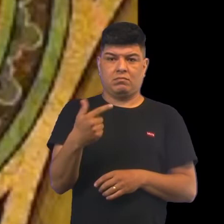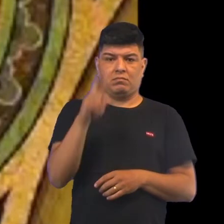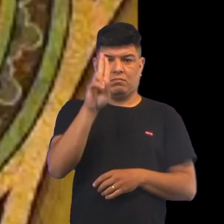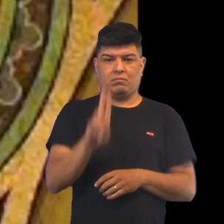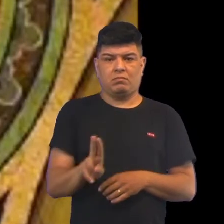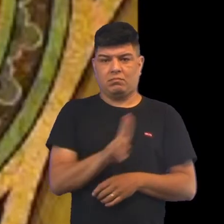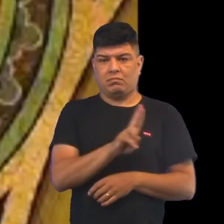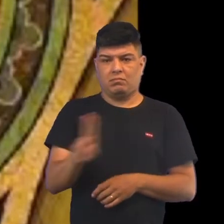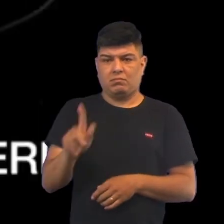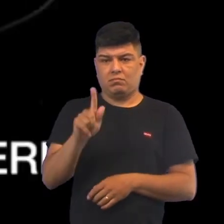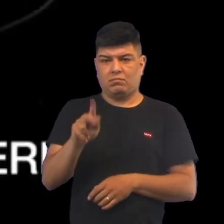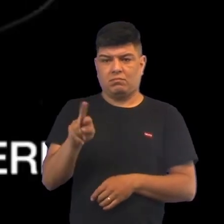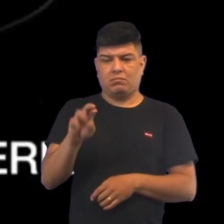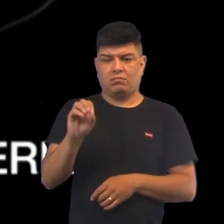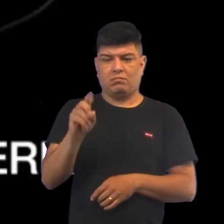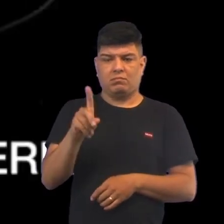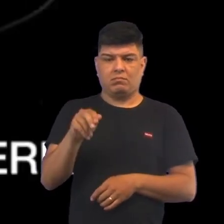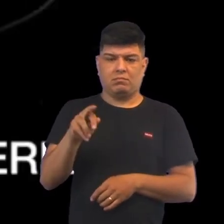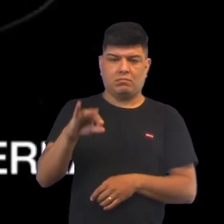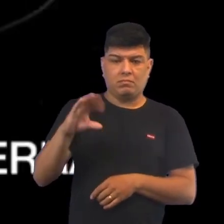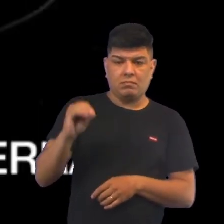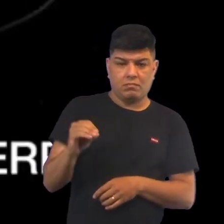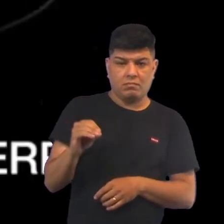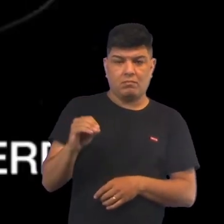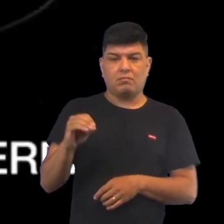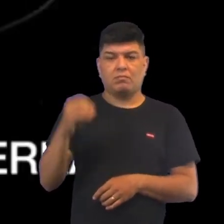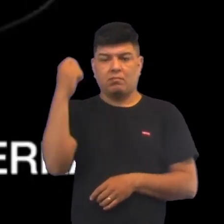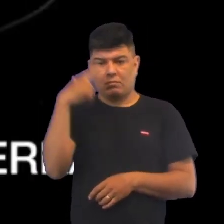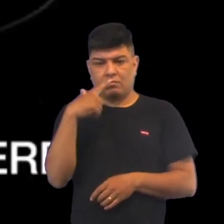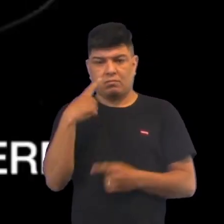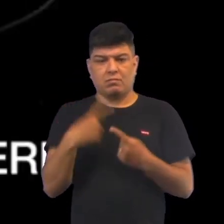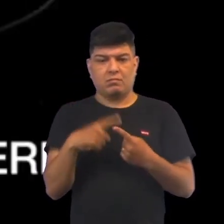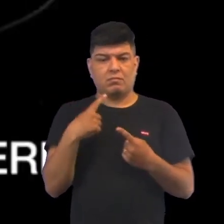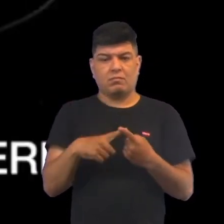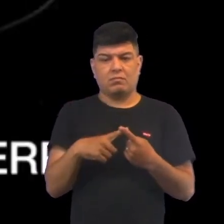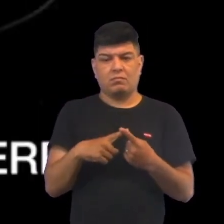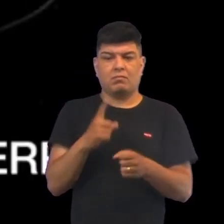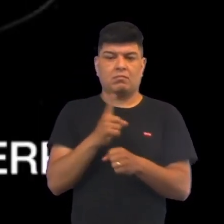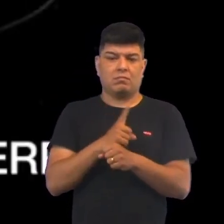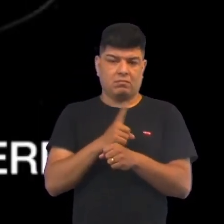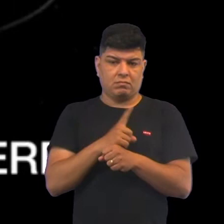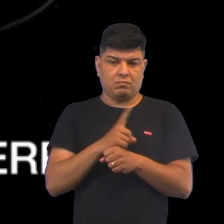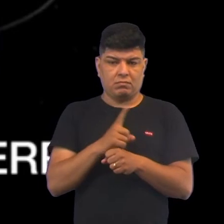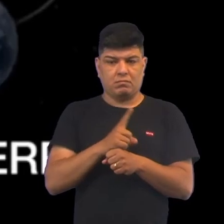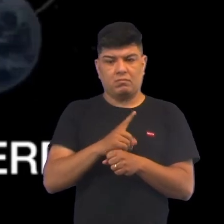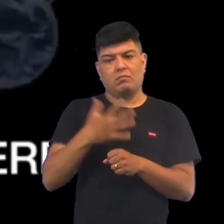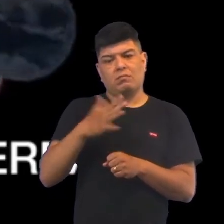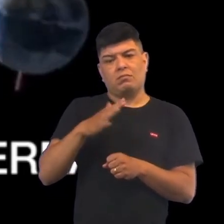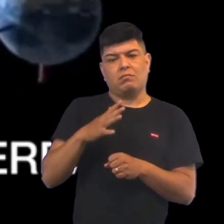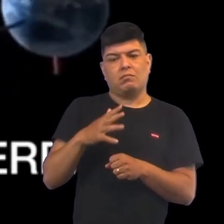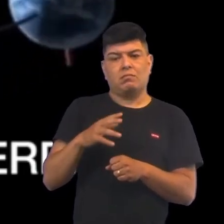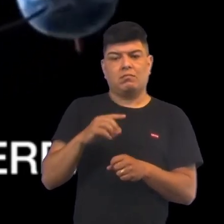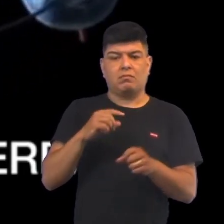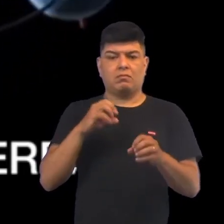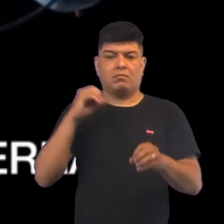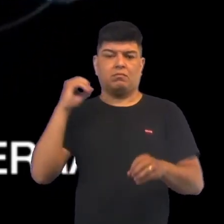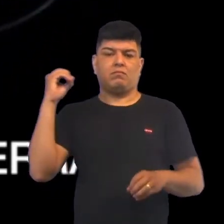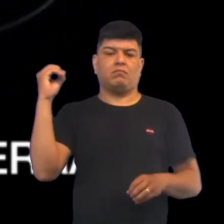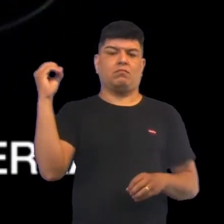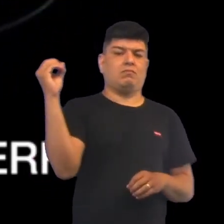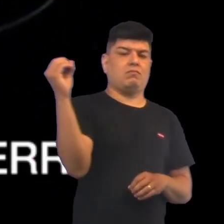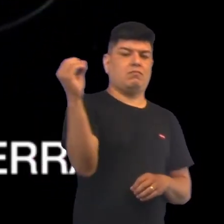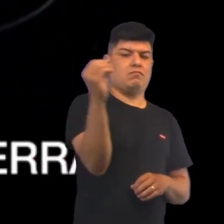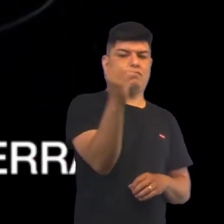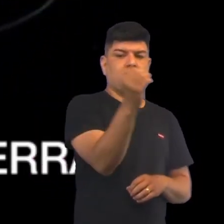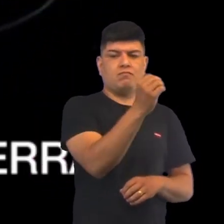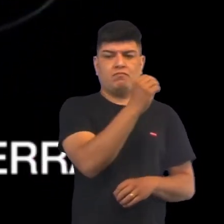Gregório XIII. Este calendário é solar, porque um ano corresponde a uma volta da Terra em torno